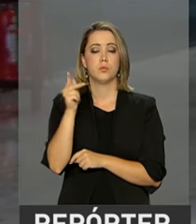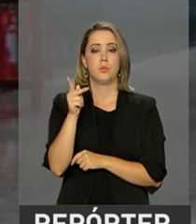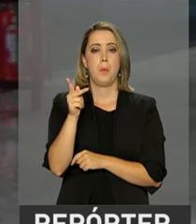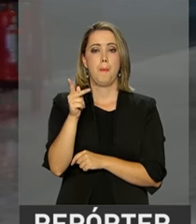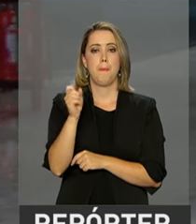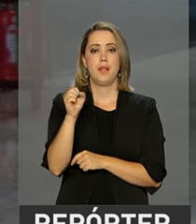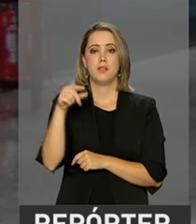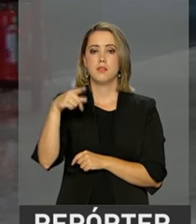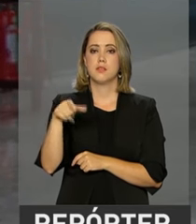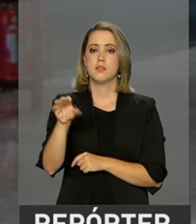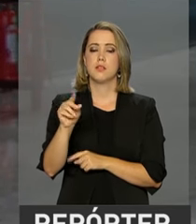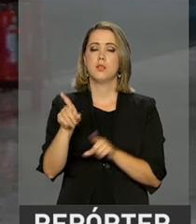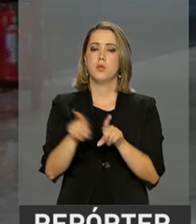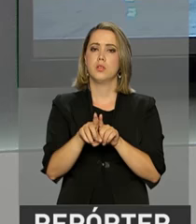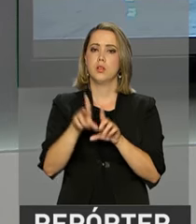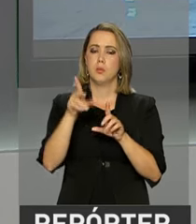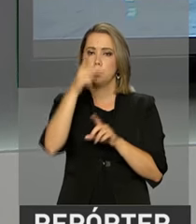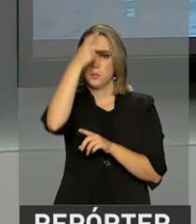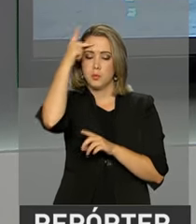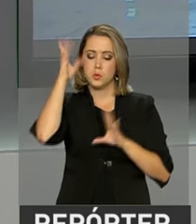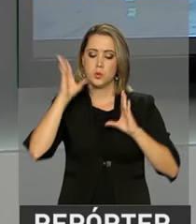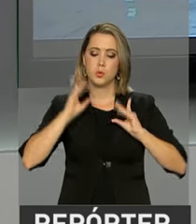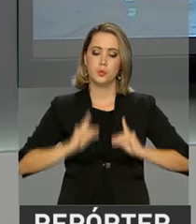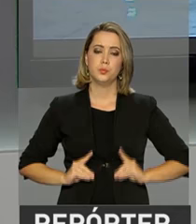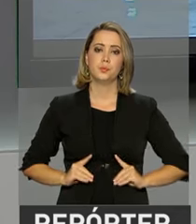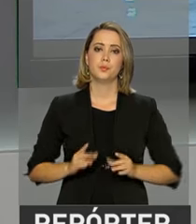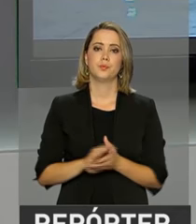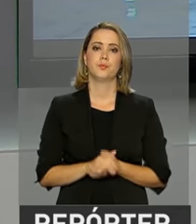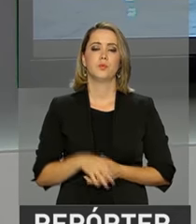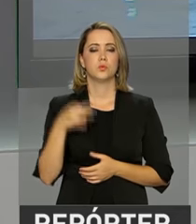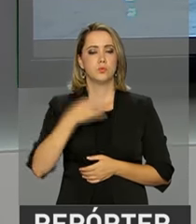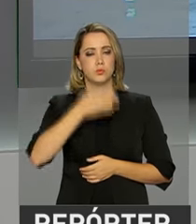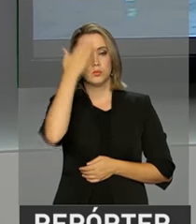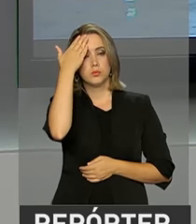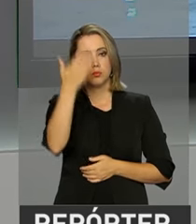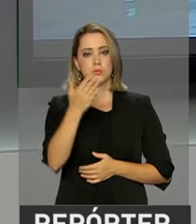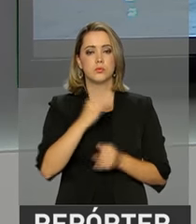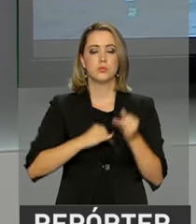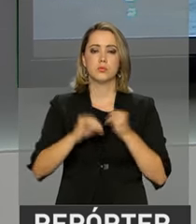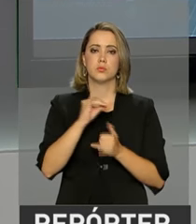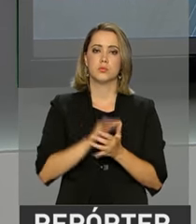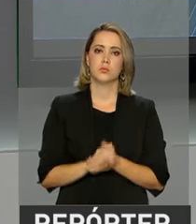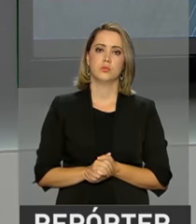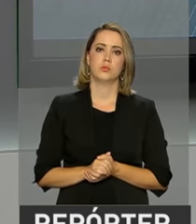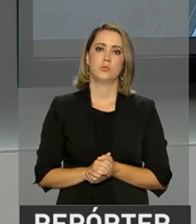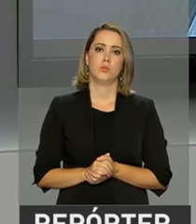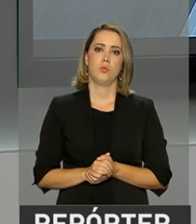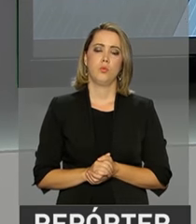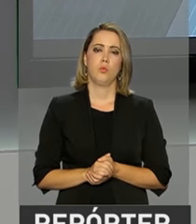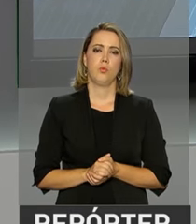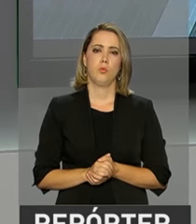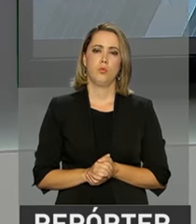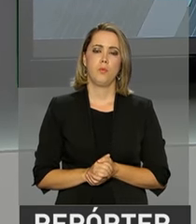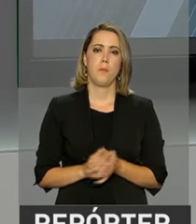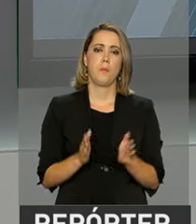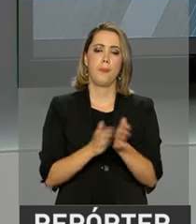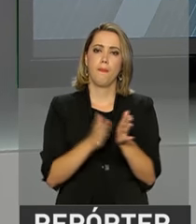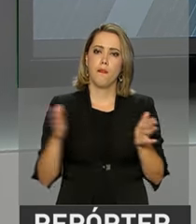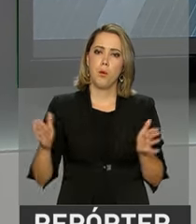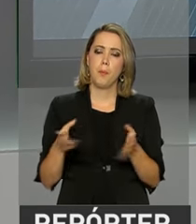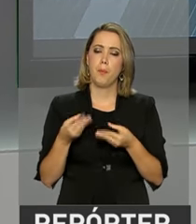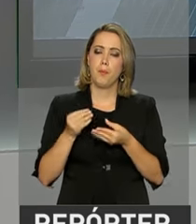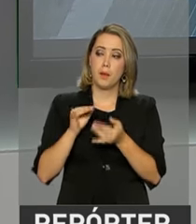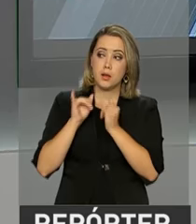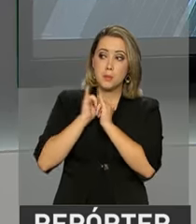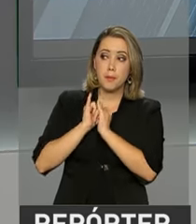além de deficientes. Roberto. Tá certo, Gabriela. Obrigado pelas informações. O prazo para entrega da declaração do